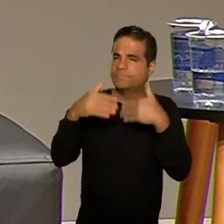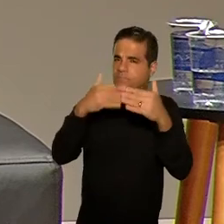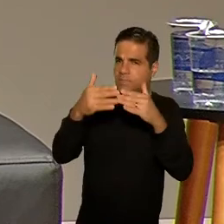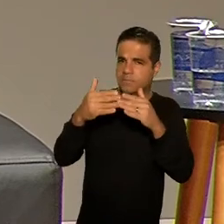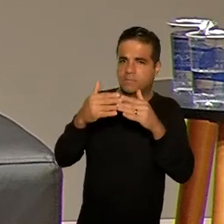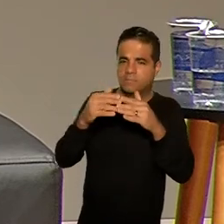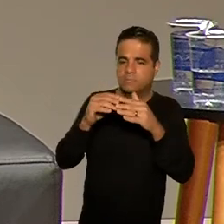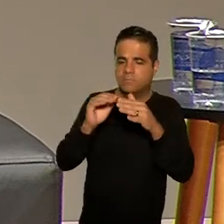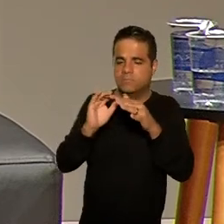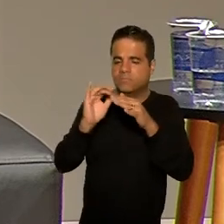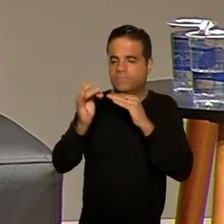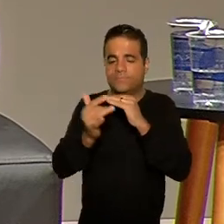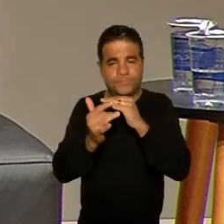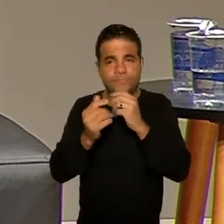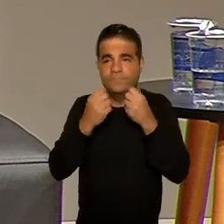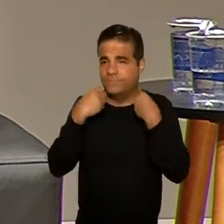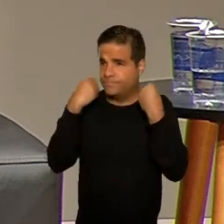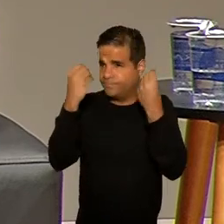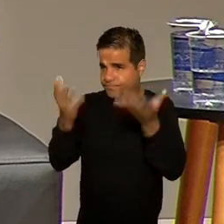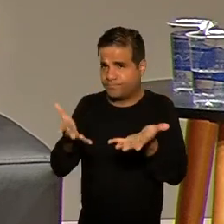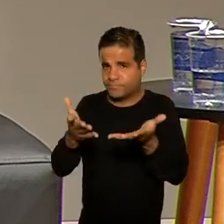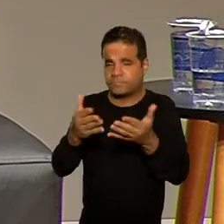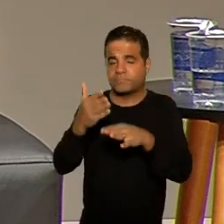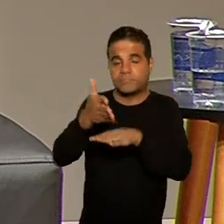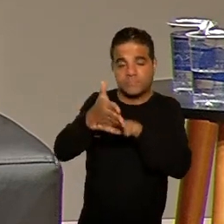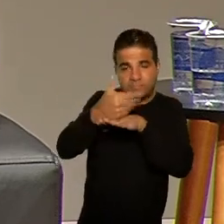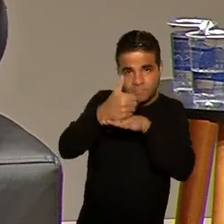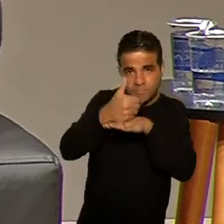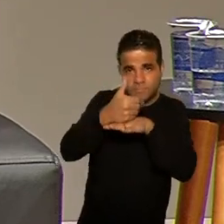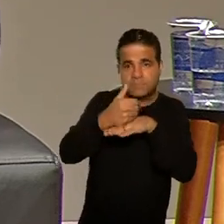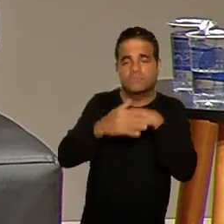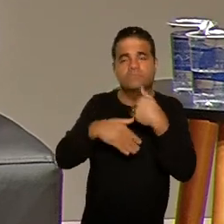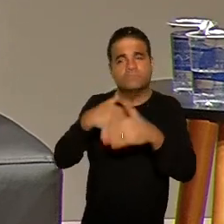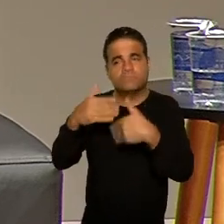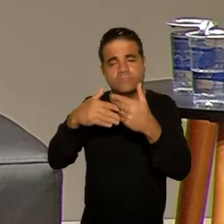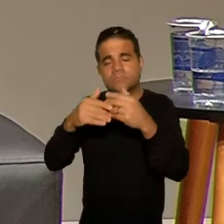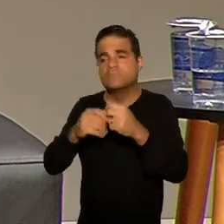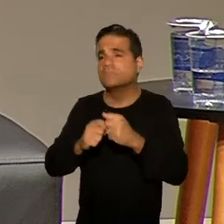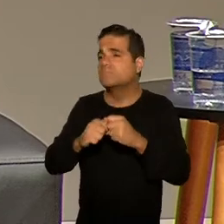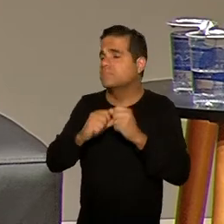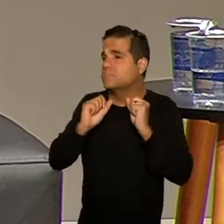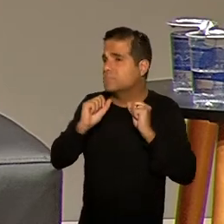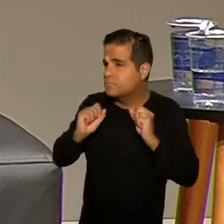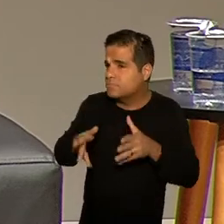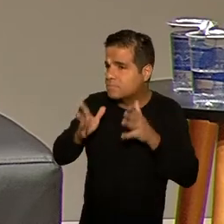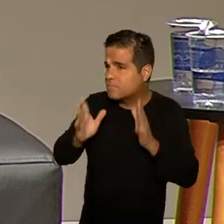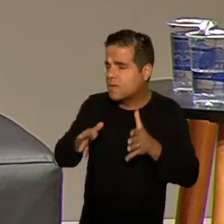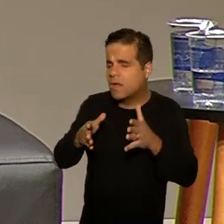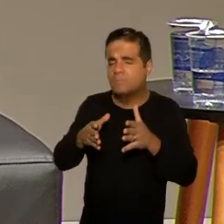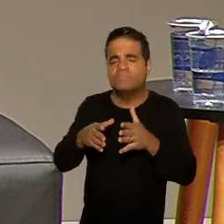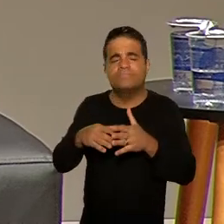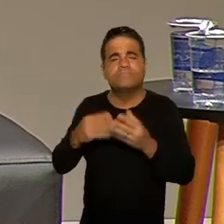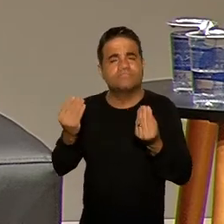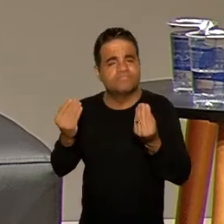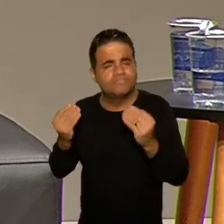do Marcelo do Chan que de maneira antecipada ali na modernidade artística ainda estava colocando um mictório